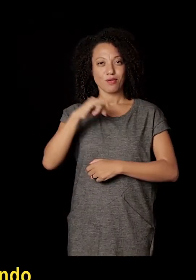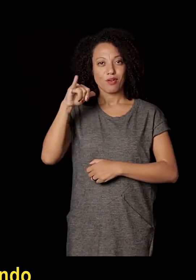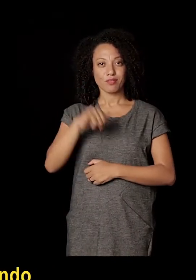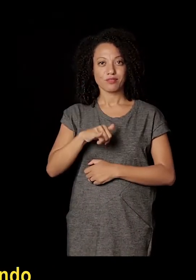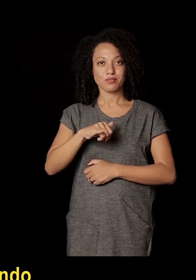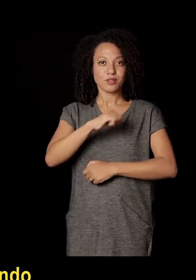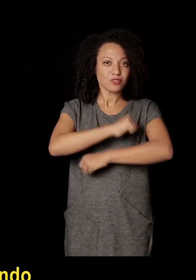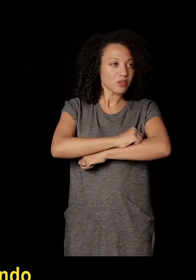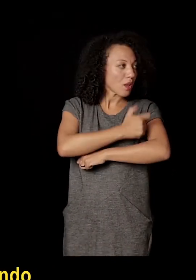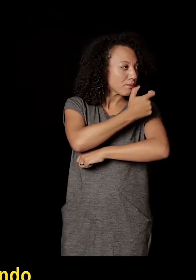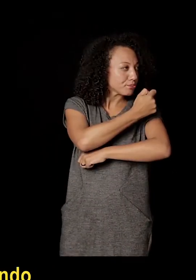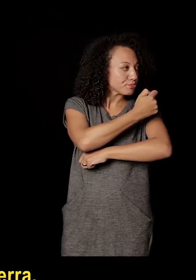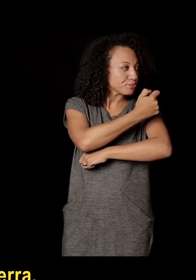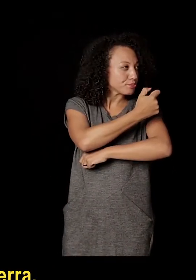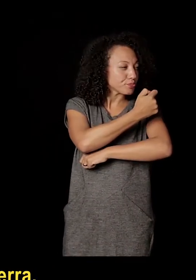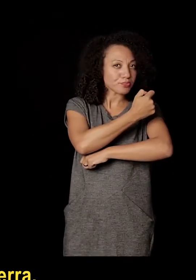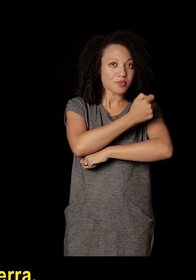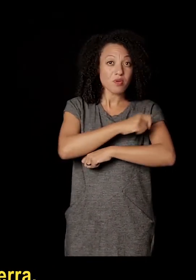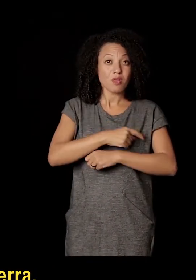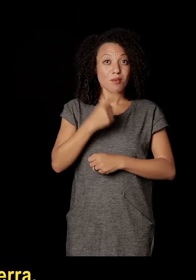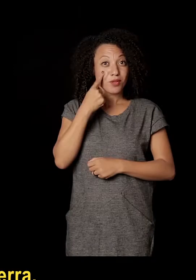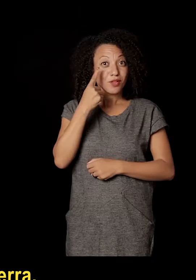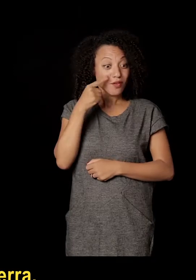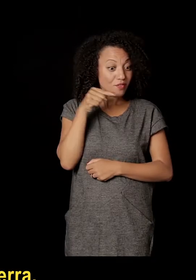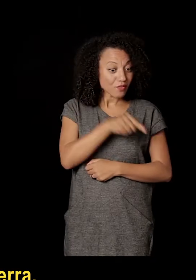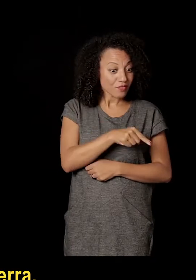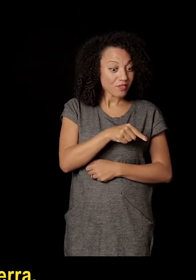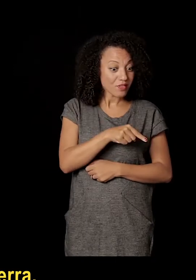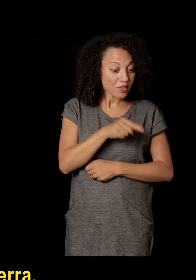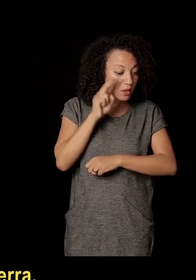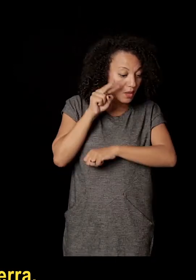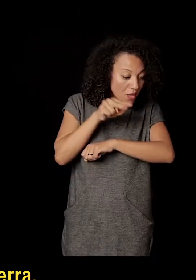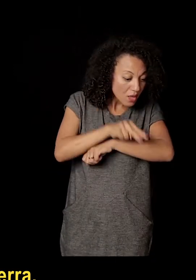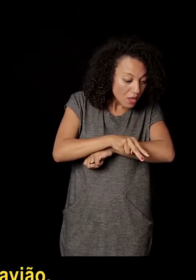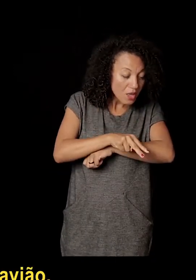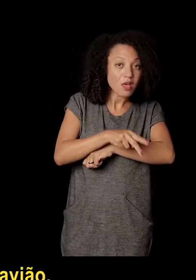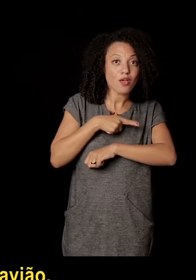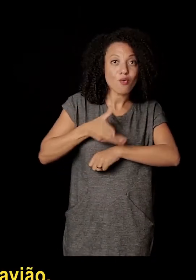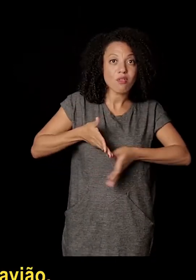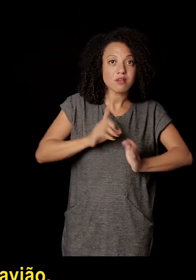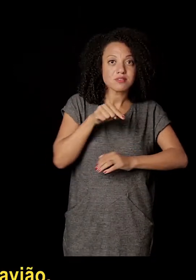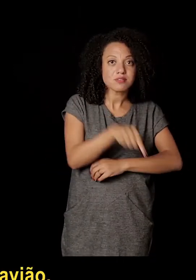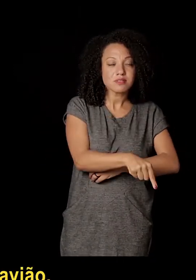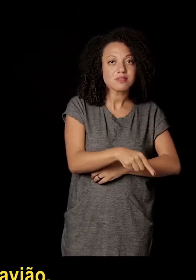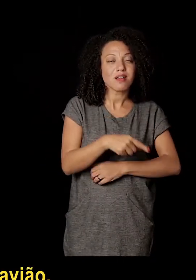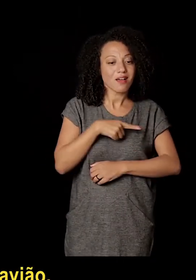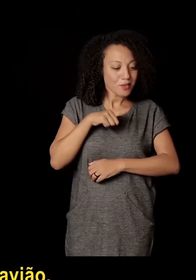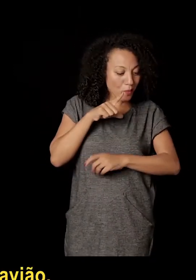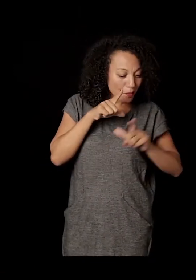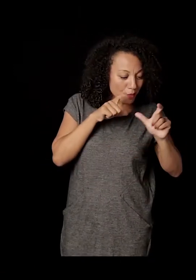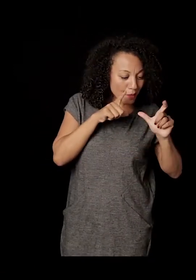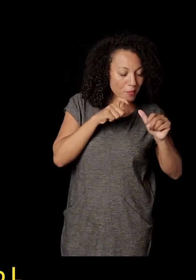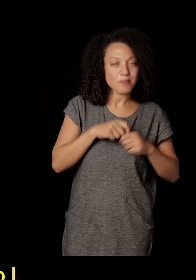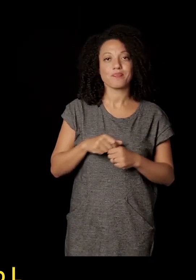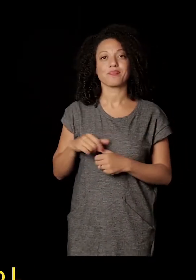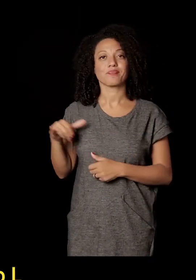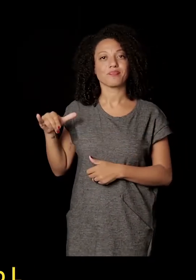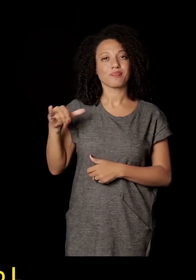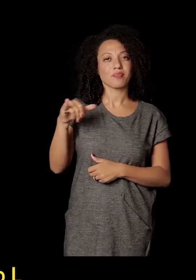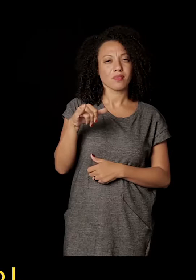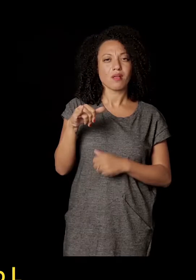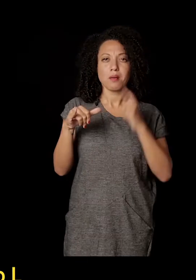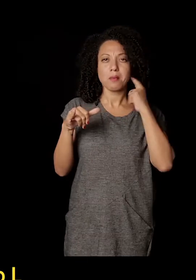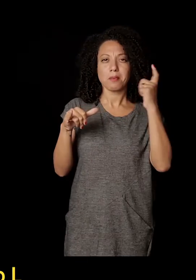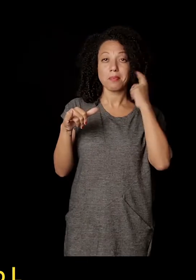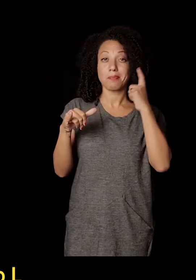fazendo foto de janelinha de avião depois que eu vi a minha terra, onde eu tinha nascido, de novo, da janelinha de um avião. O Eletra, que